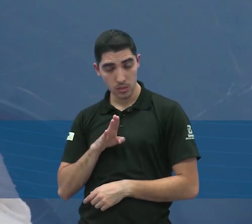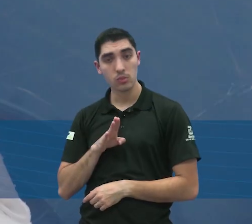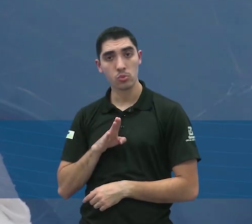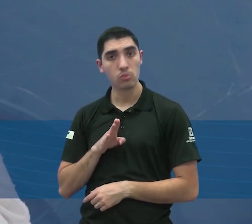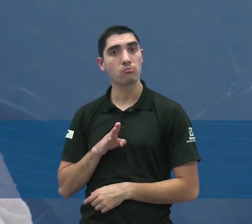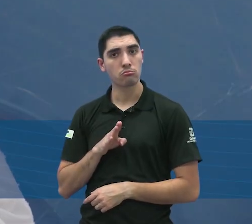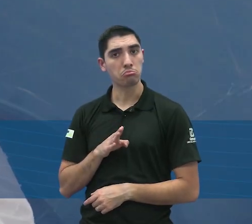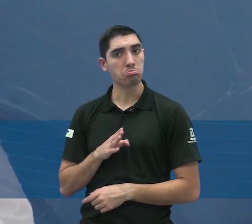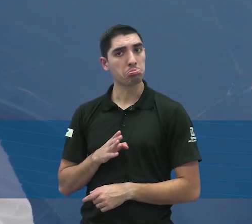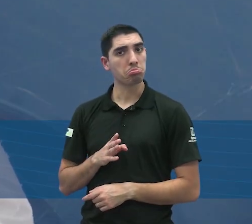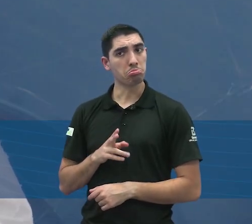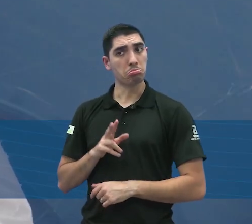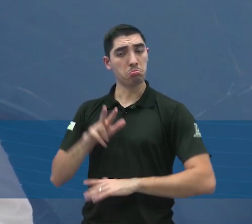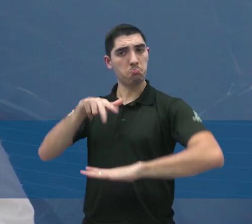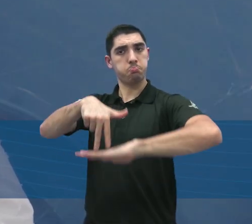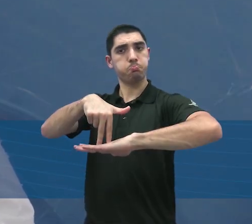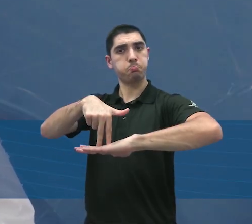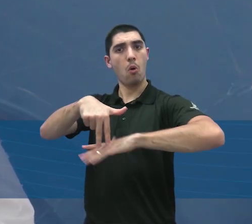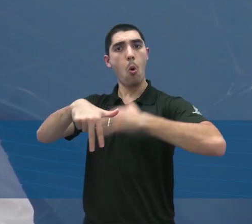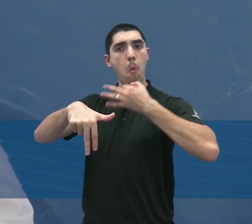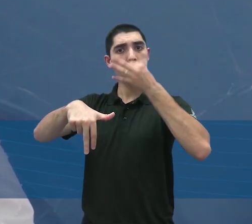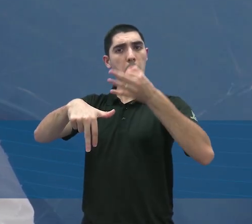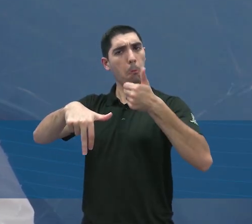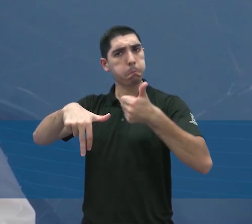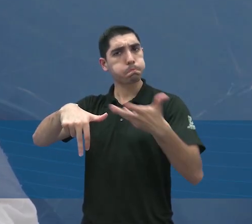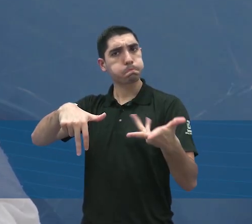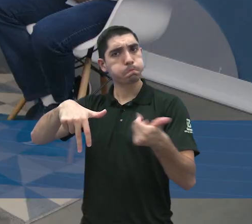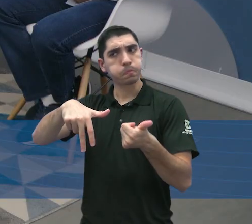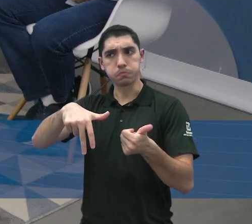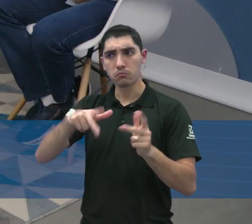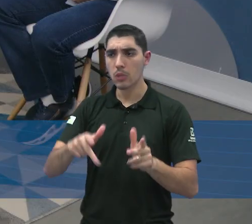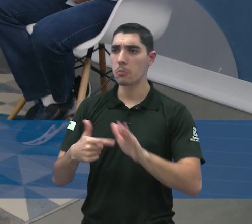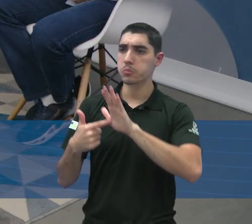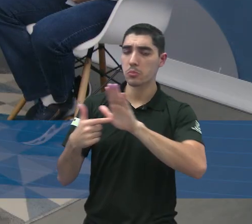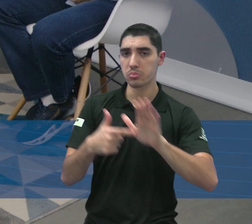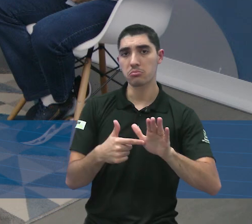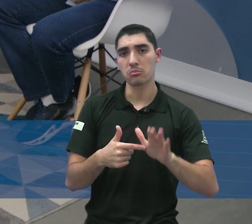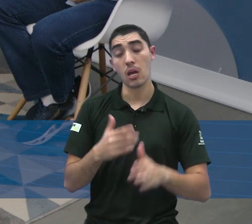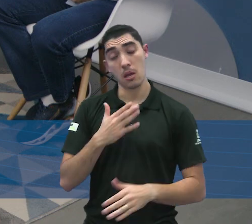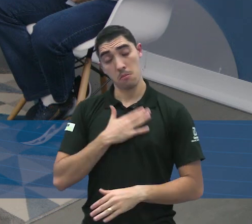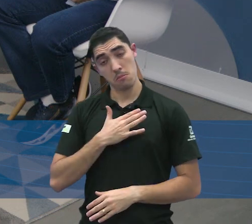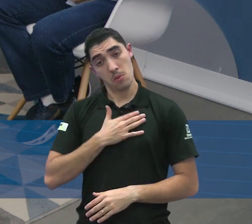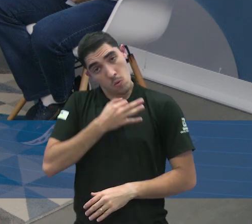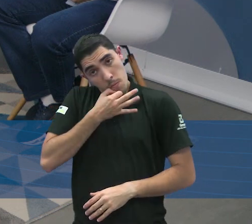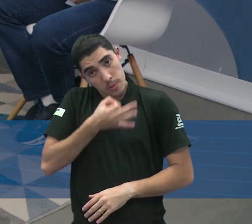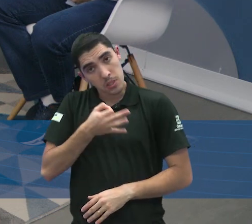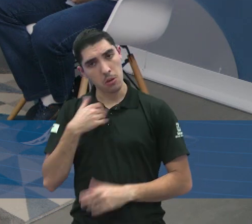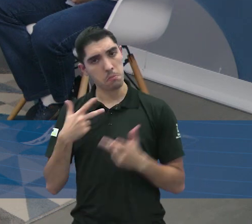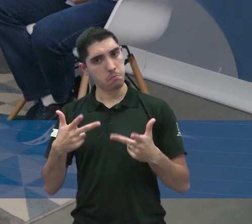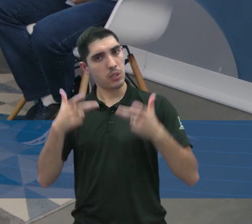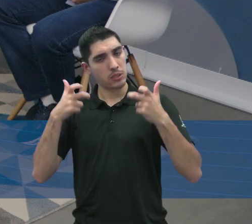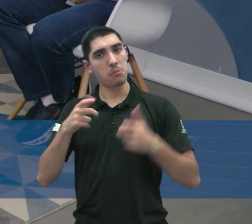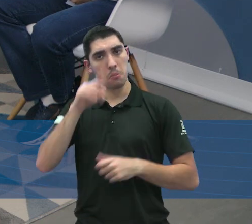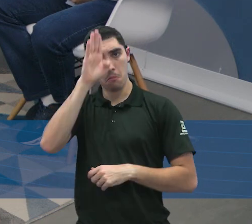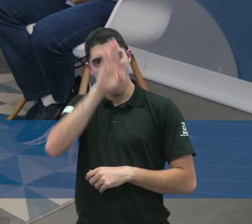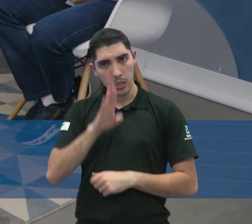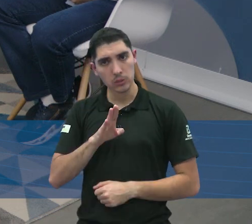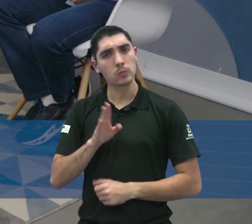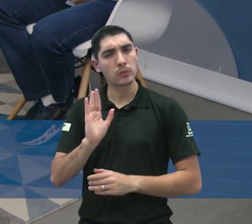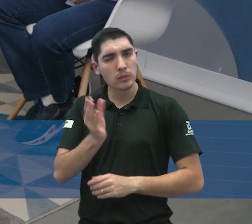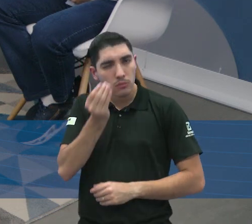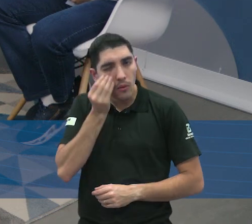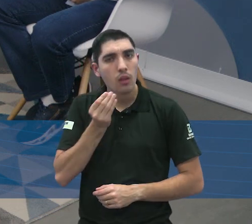forma bastante interessante nesse sentido, né? Nesse momento eu percebo dessa forma, o Brasil nessa tentativa